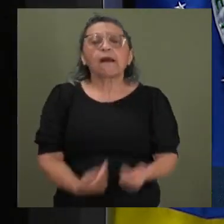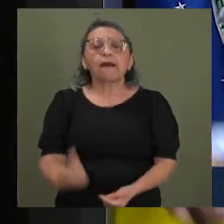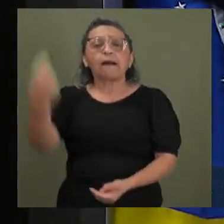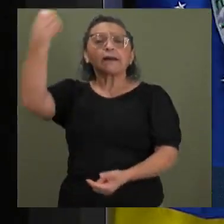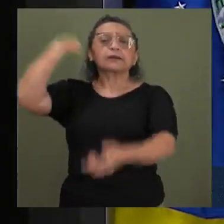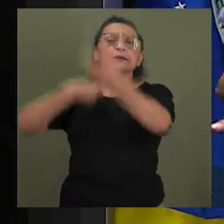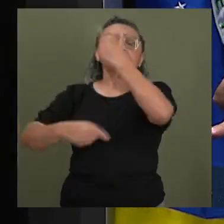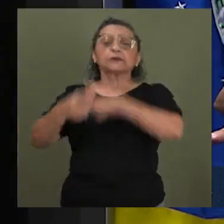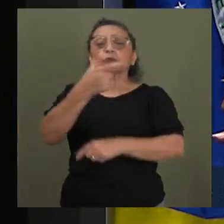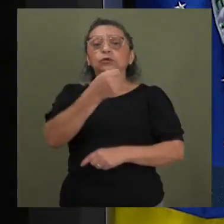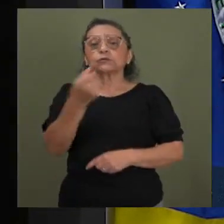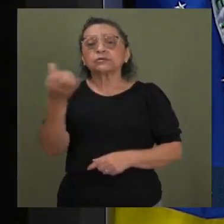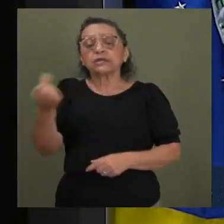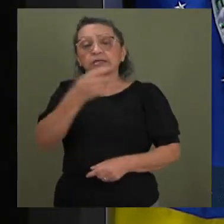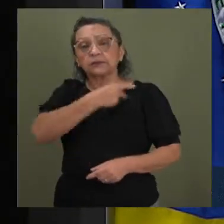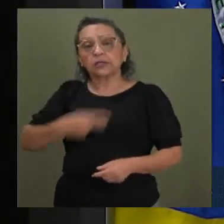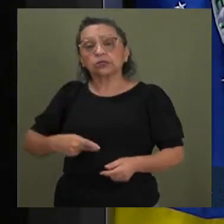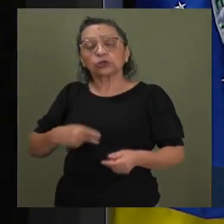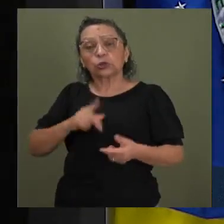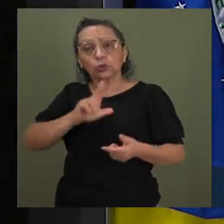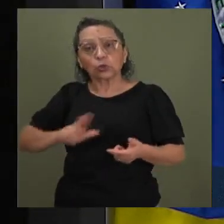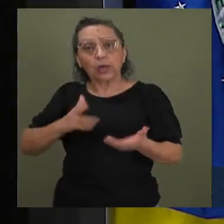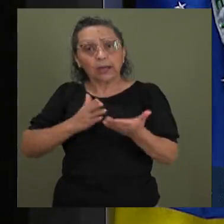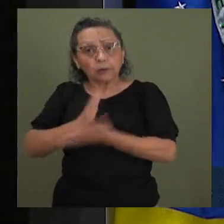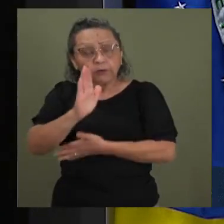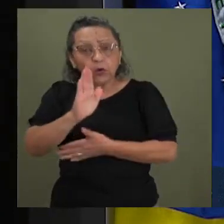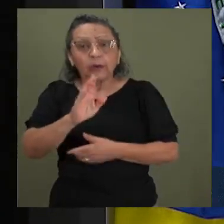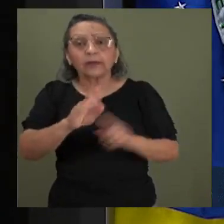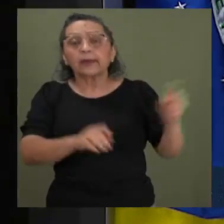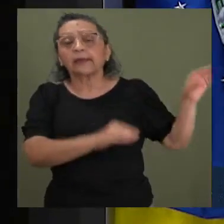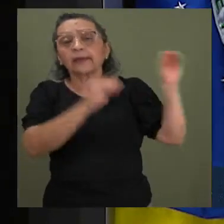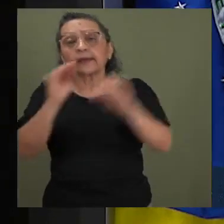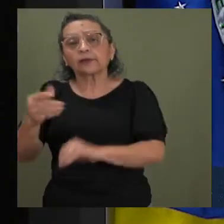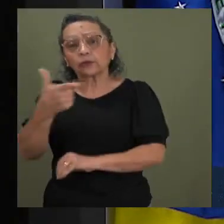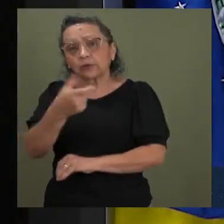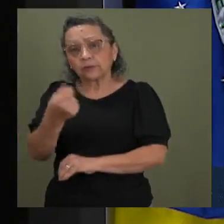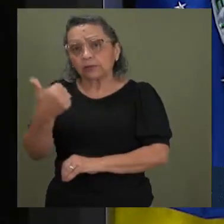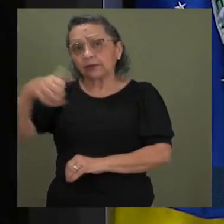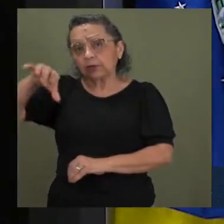sancionou, e em 2019, eu já tendo a bênção de estar aqui,